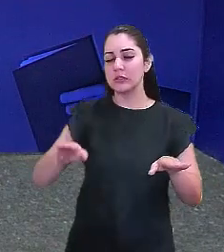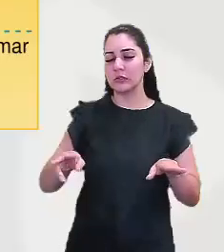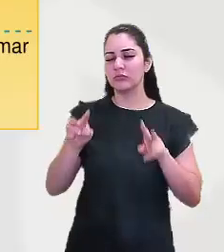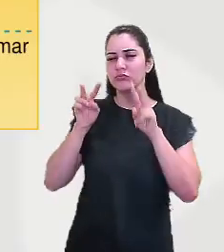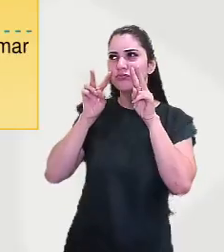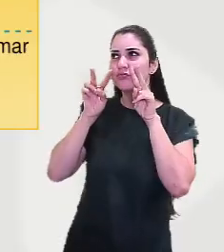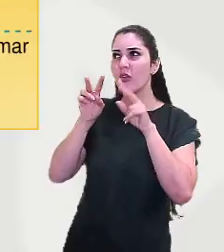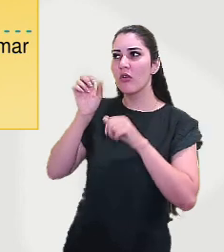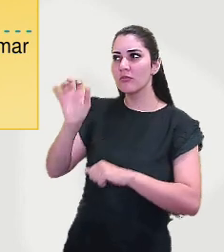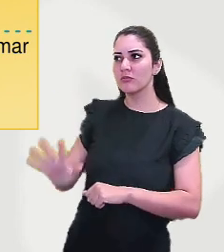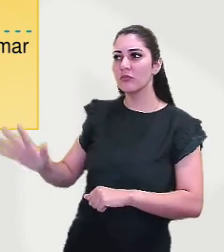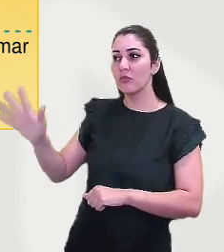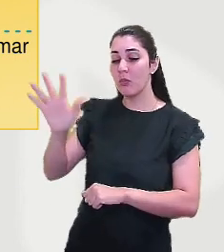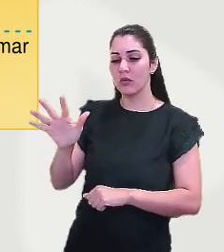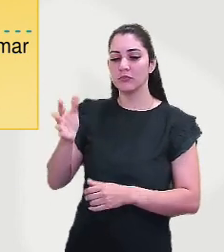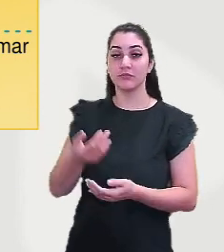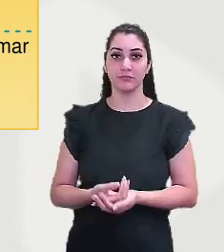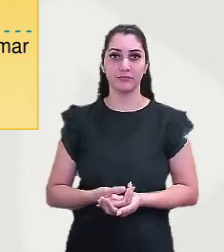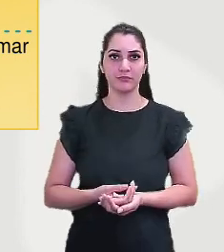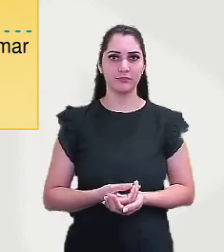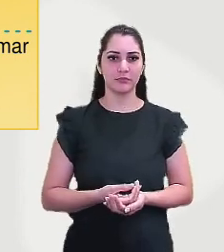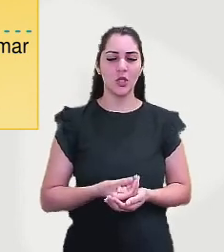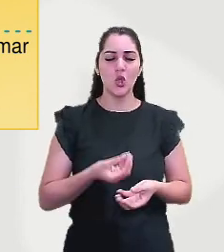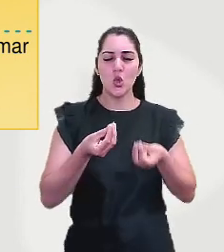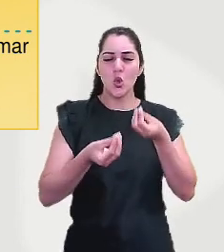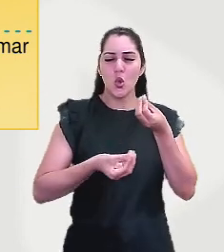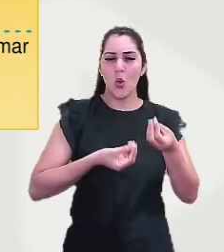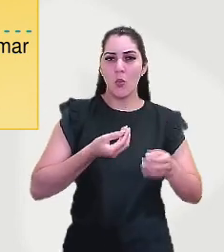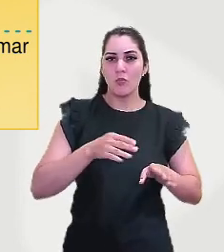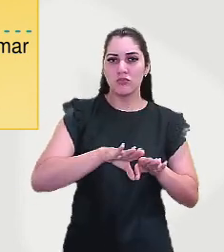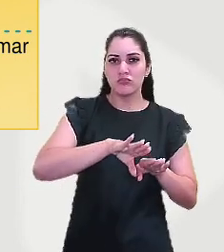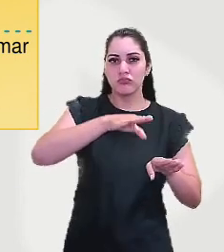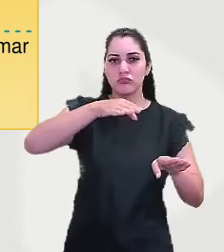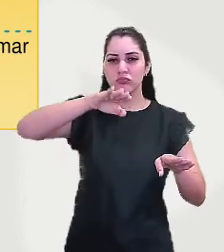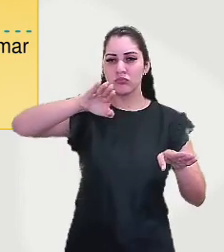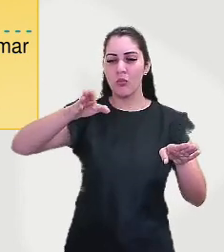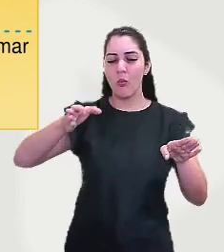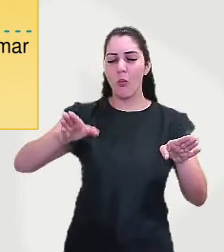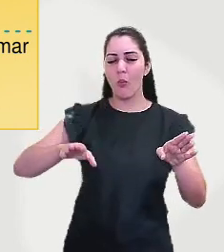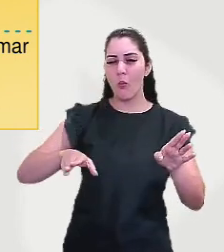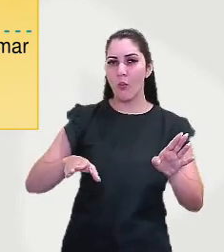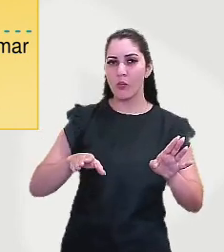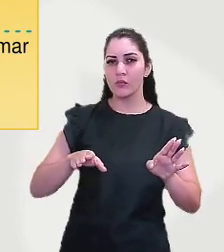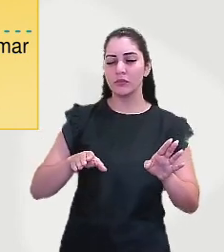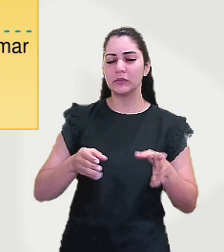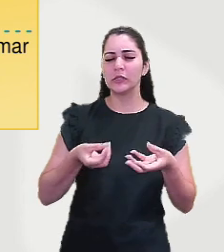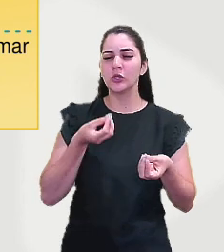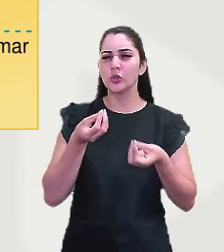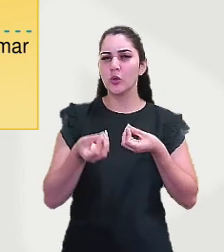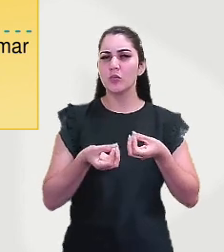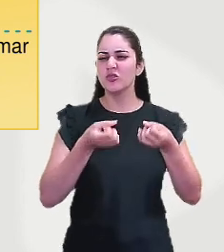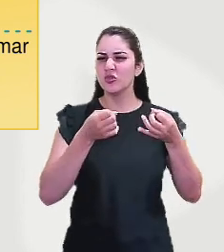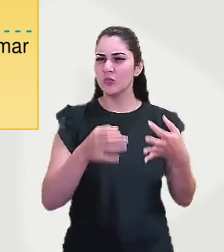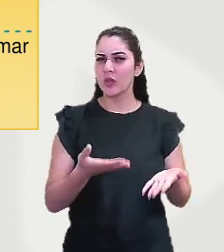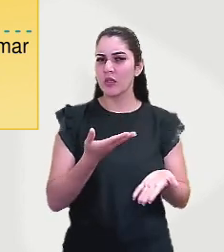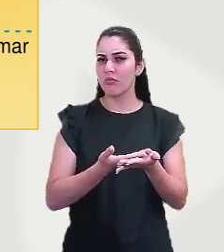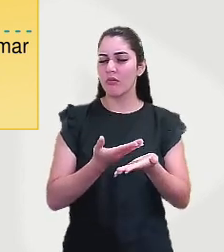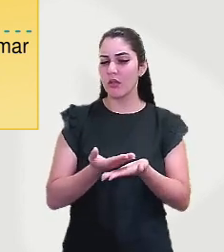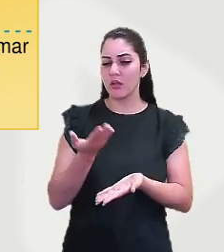imagem. Forma de relevo continental. O que é forma de relevo? Relevo, eu lembro que falei para vocês na última aula, que